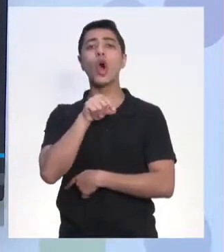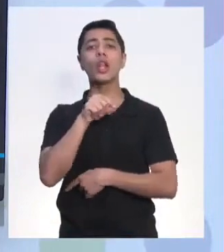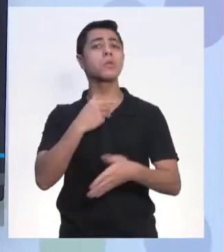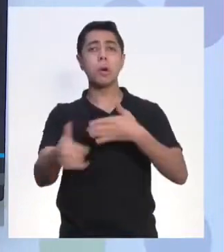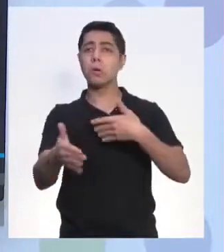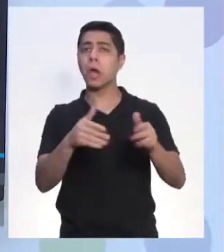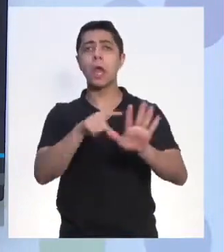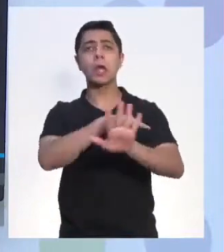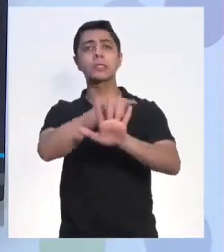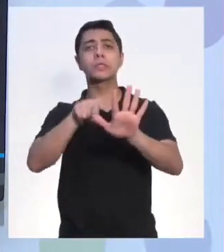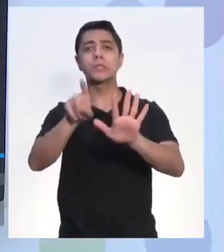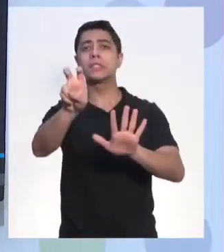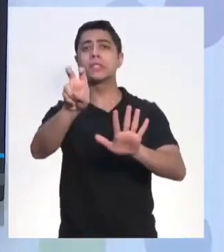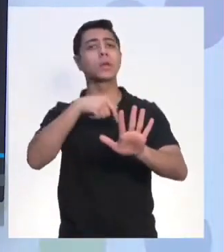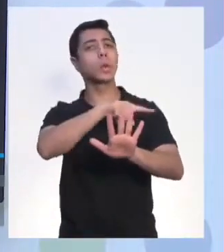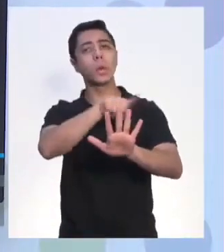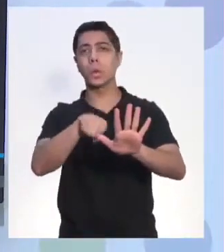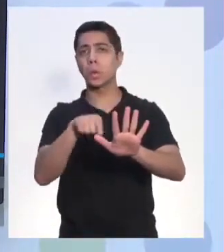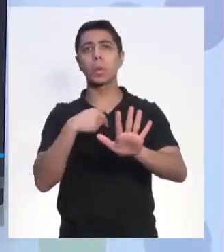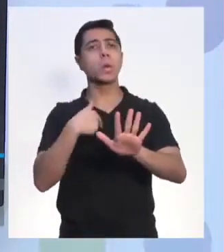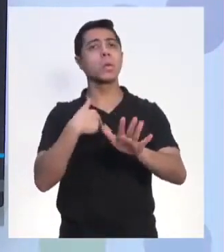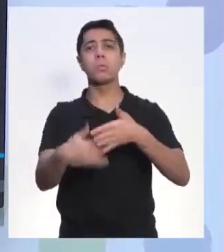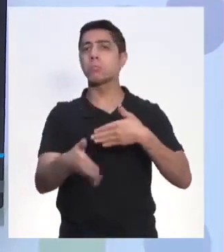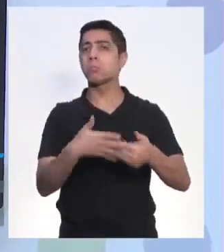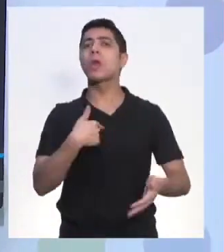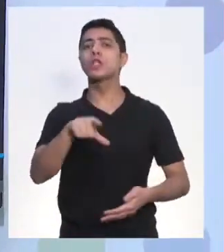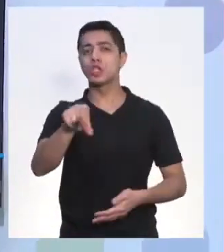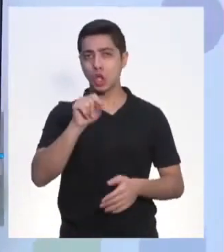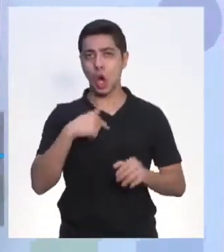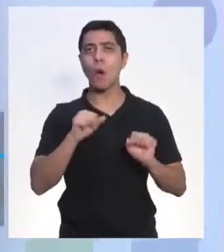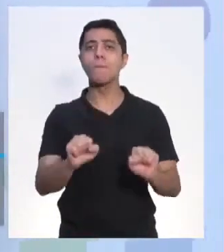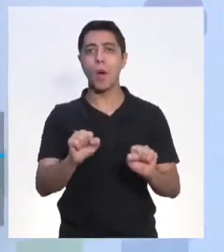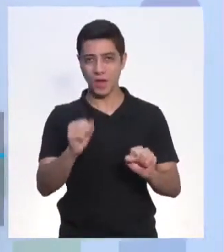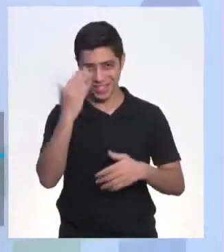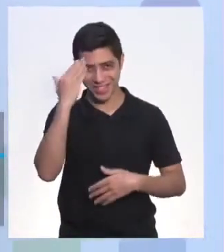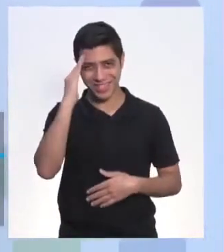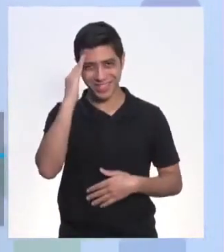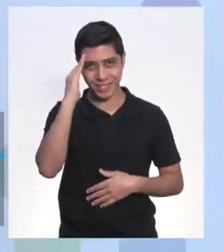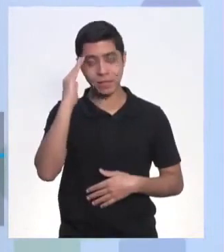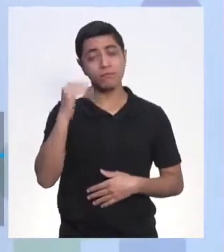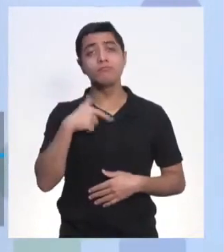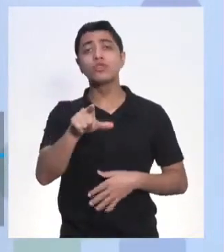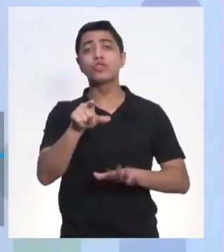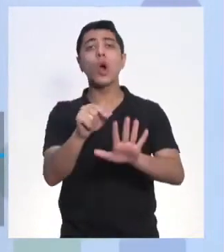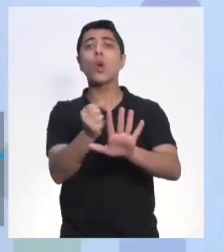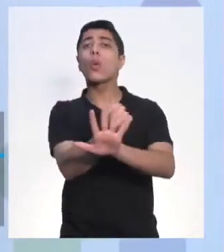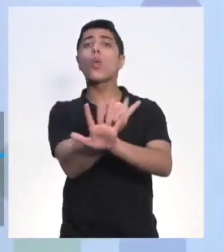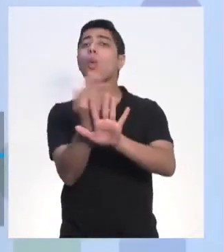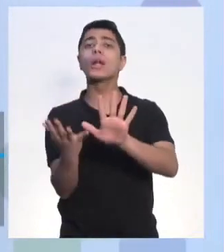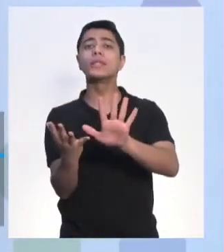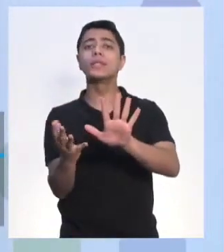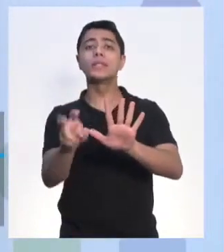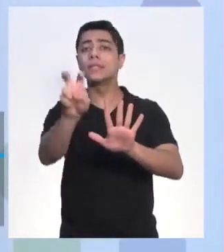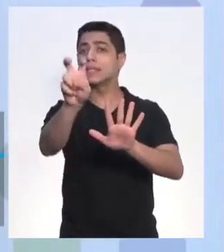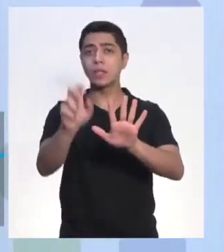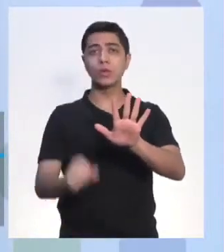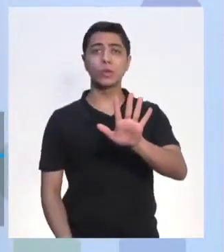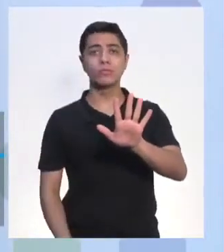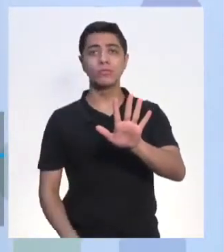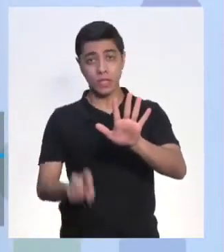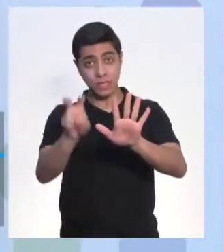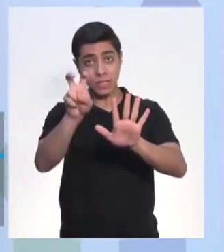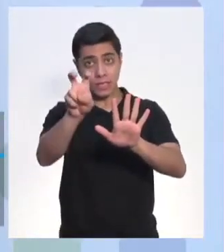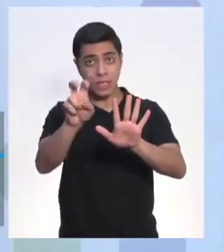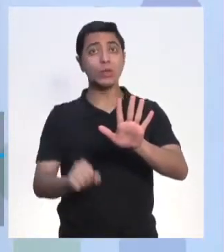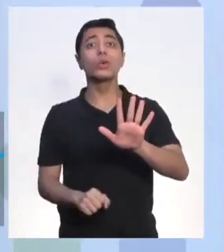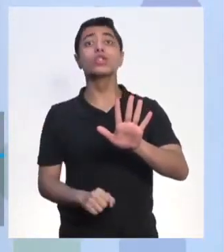tenho 5 opções de pessoas. Perfeito. Escolhi uma, porque não pode repetir. Se você escolheu uma das